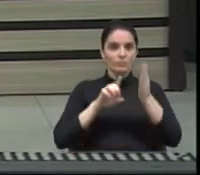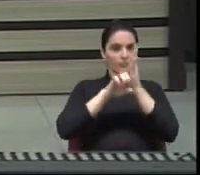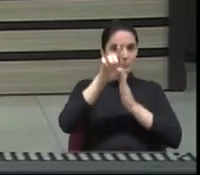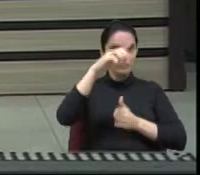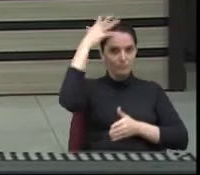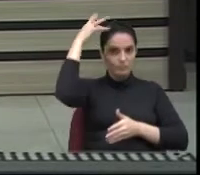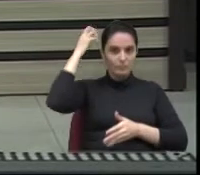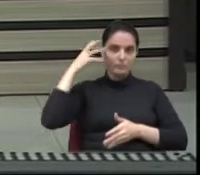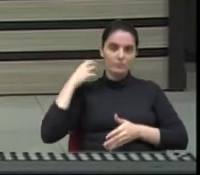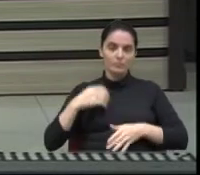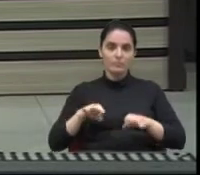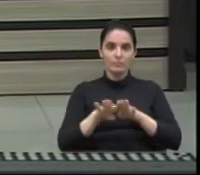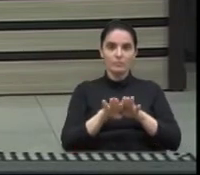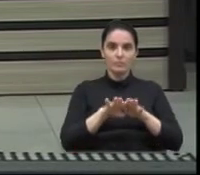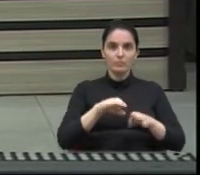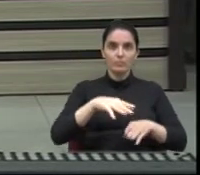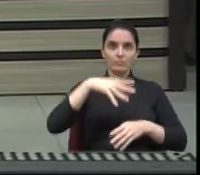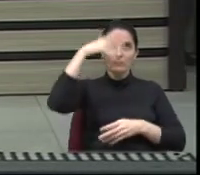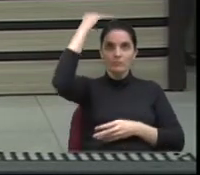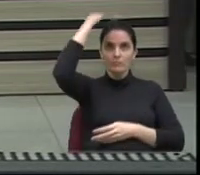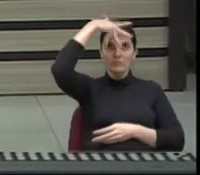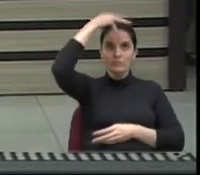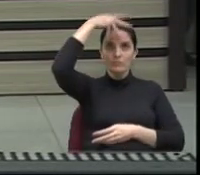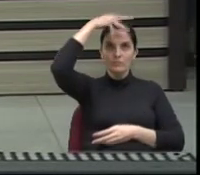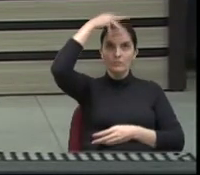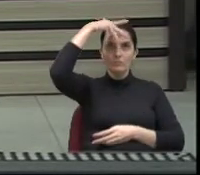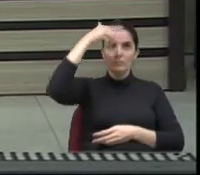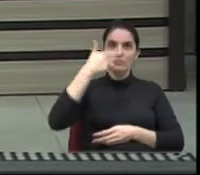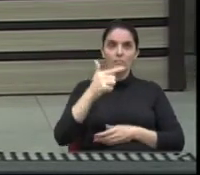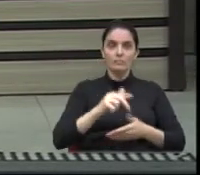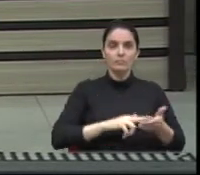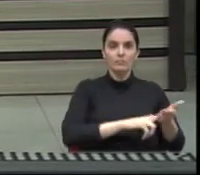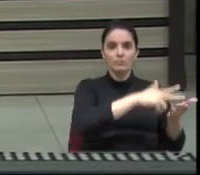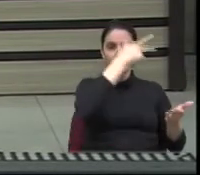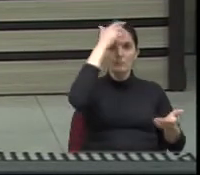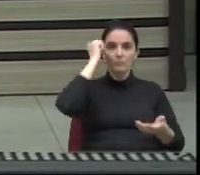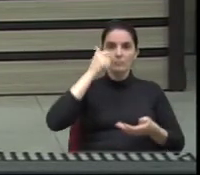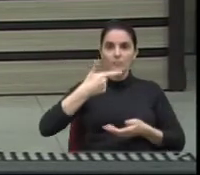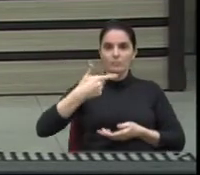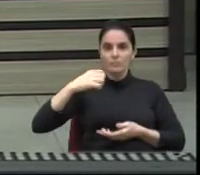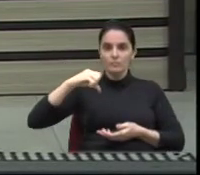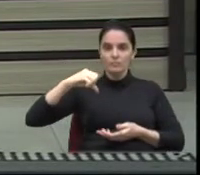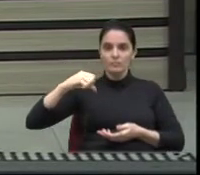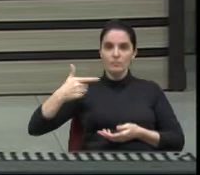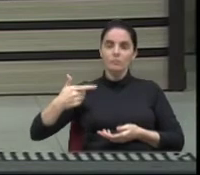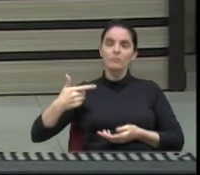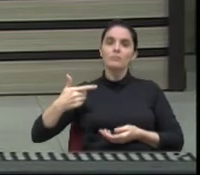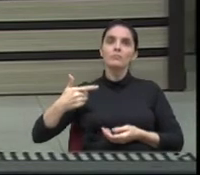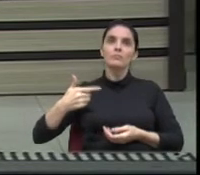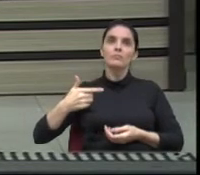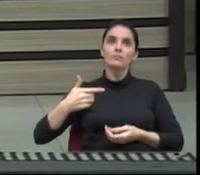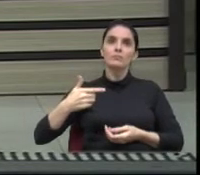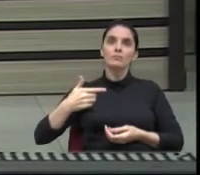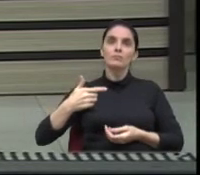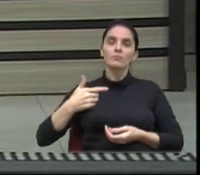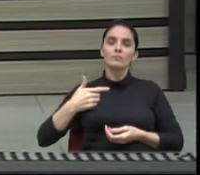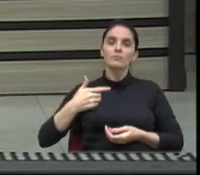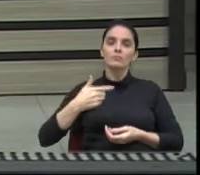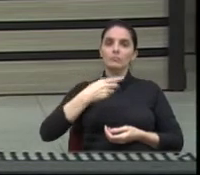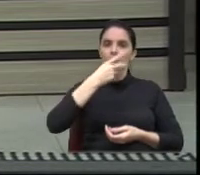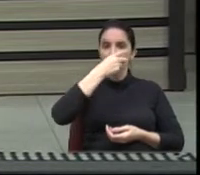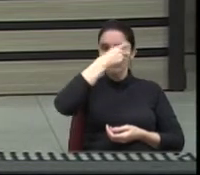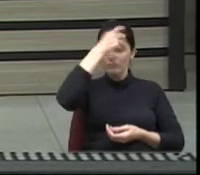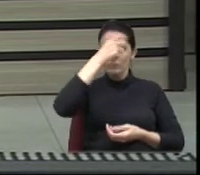vereadora Lubogo e da vereadora Érica Tanque. Não havendo executivo. 292, vereador Wagner de Souza